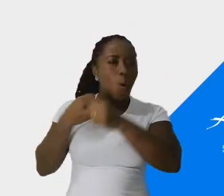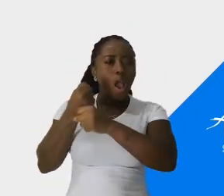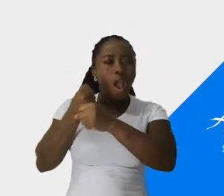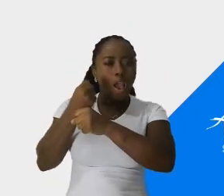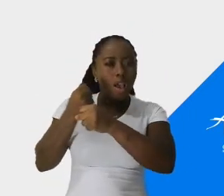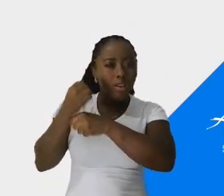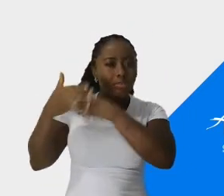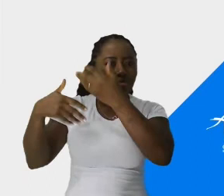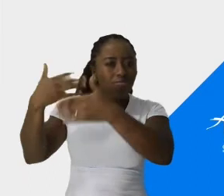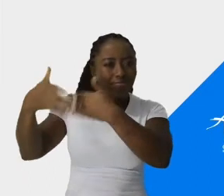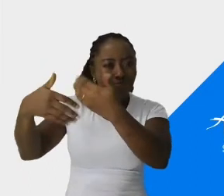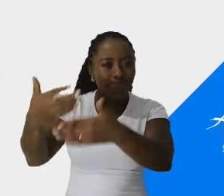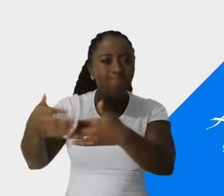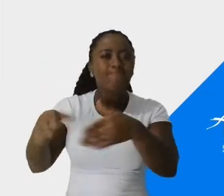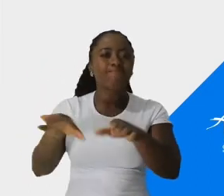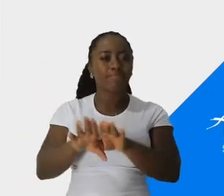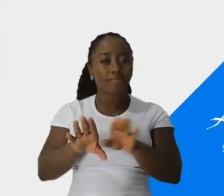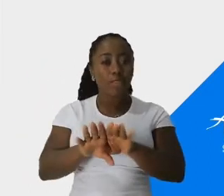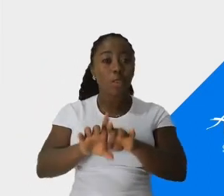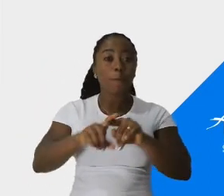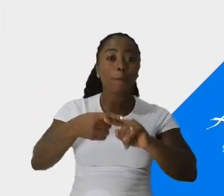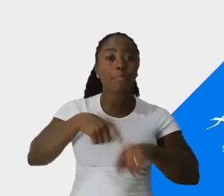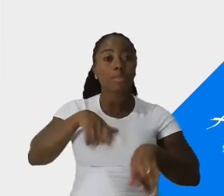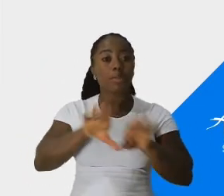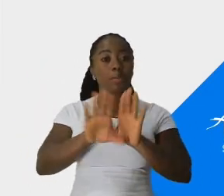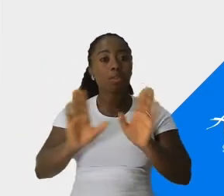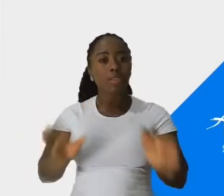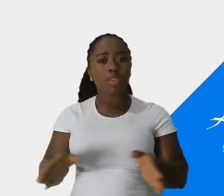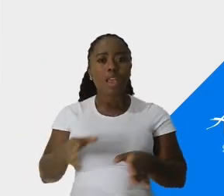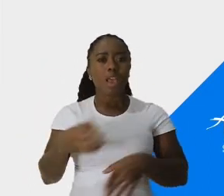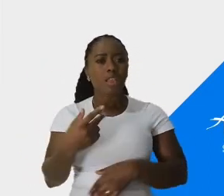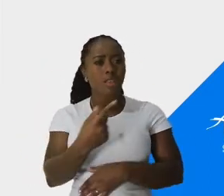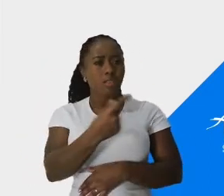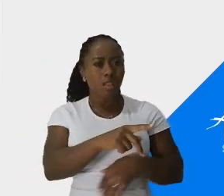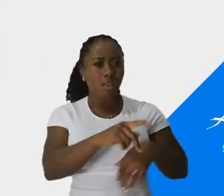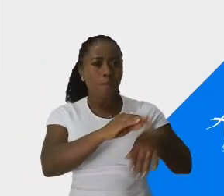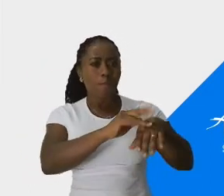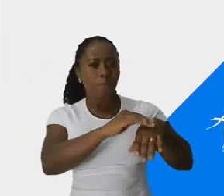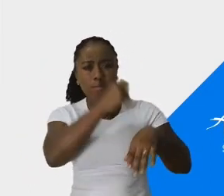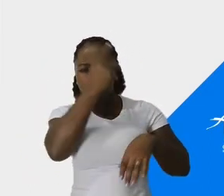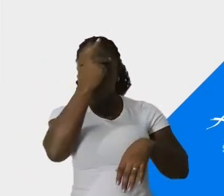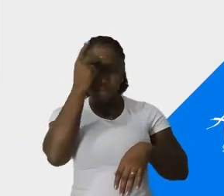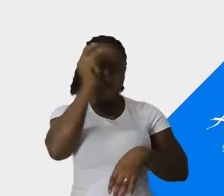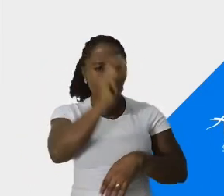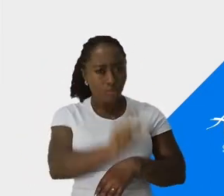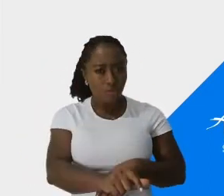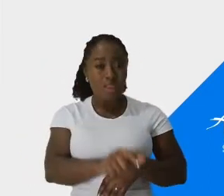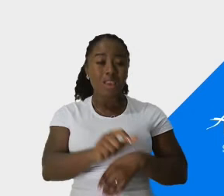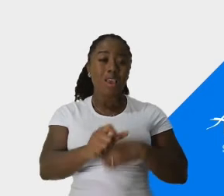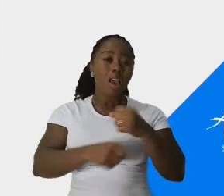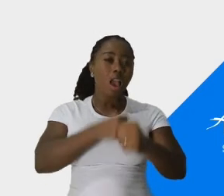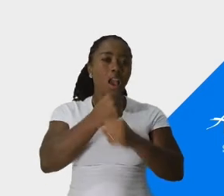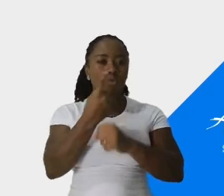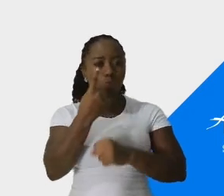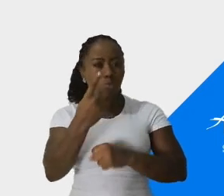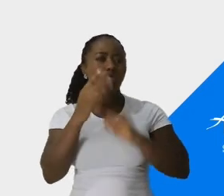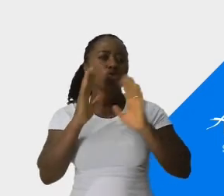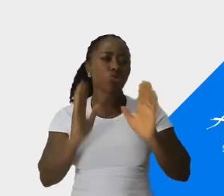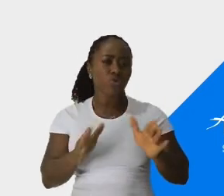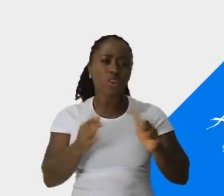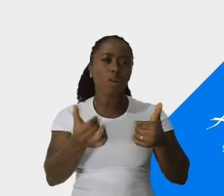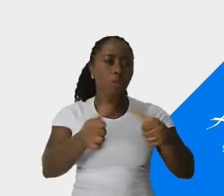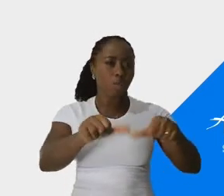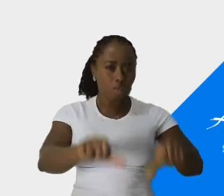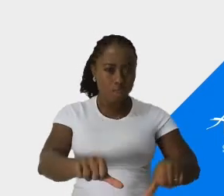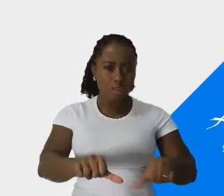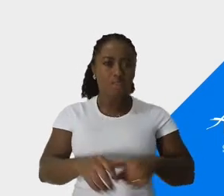tem pacientes que você vê que em 1 ano ele foi devastador, né? Então, nesse caso, a avaliação neuropsicológica ela